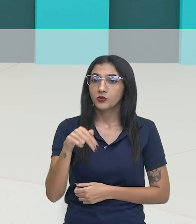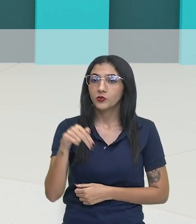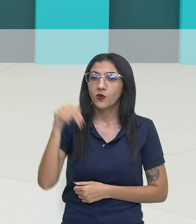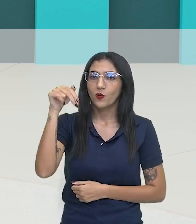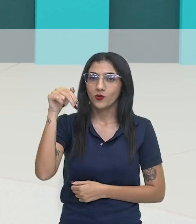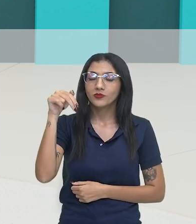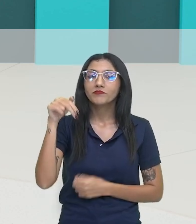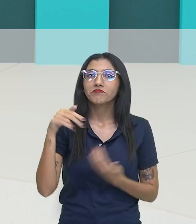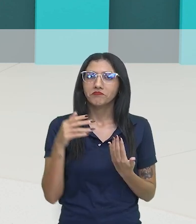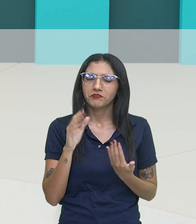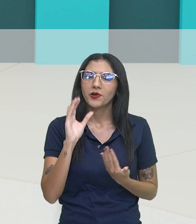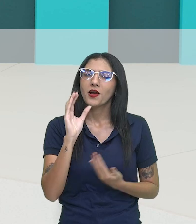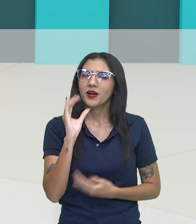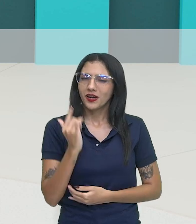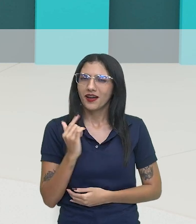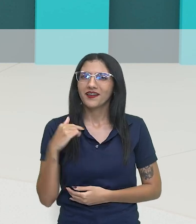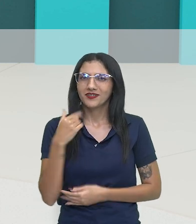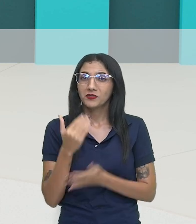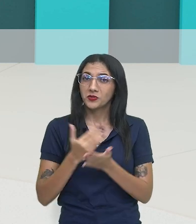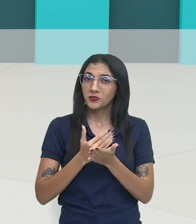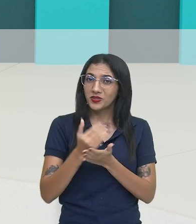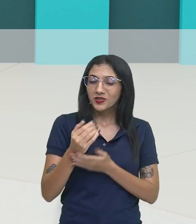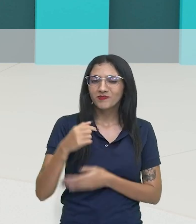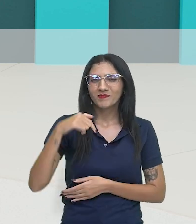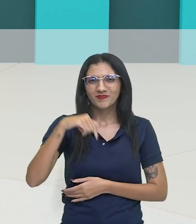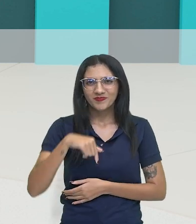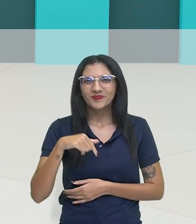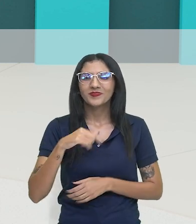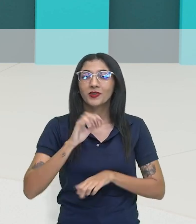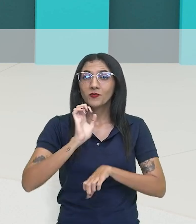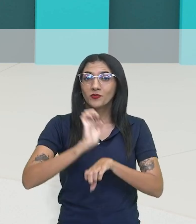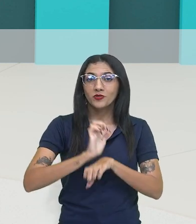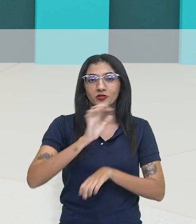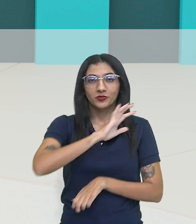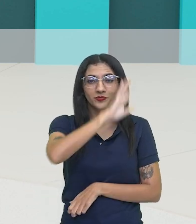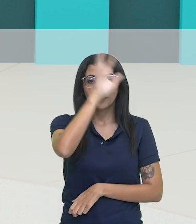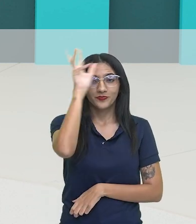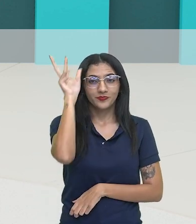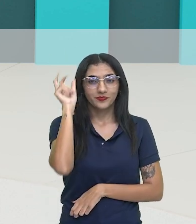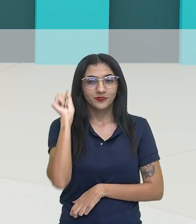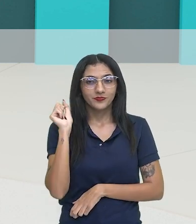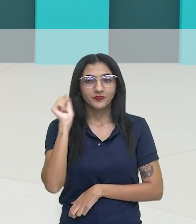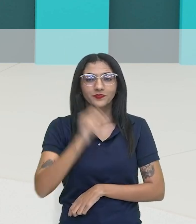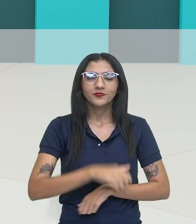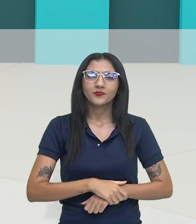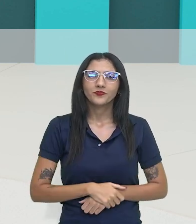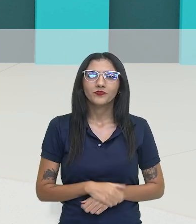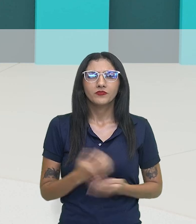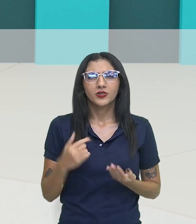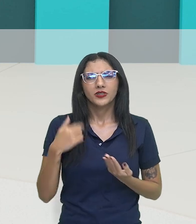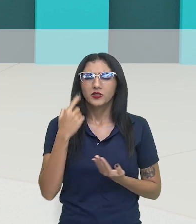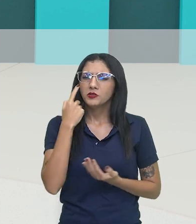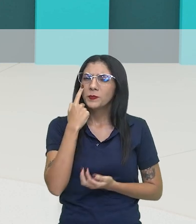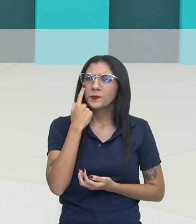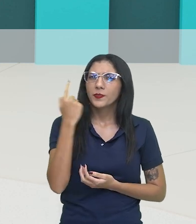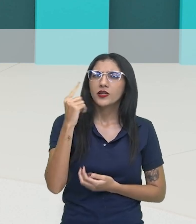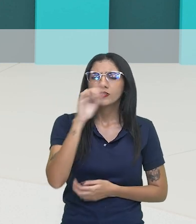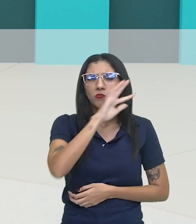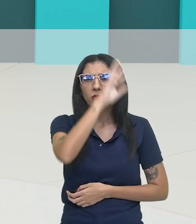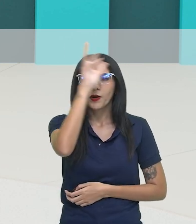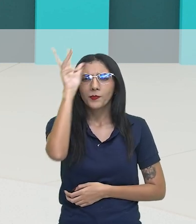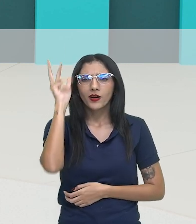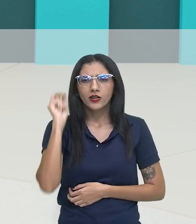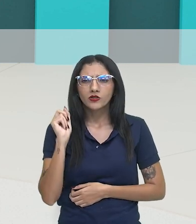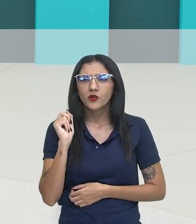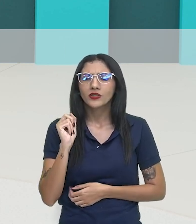vamos, obviamente, começar pelo nosso estado, que é o estado do Amazonas. E quando a gente pensa no estado do Amazonas, a